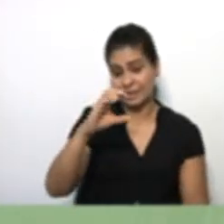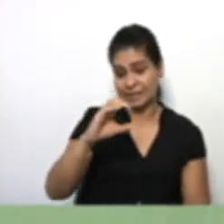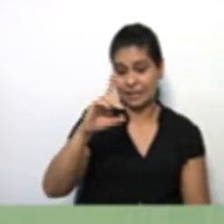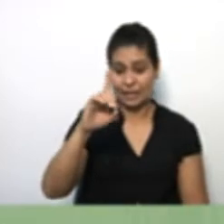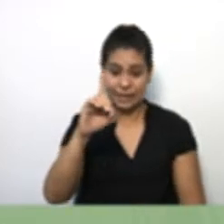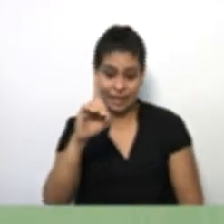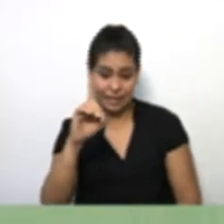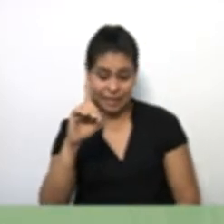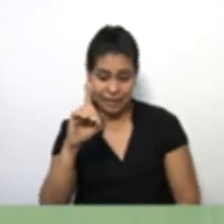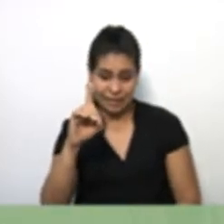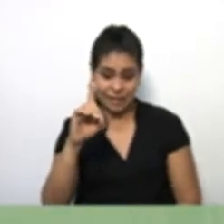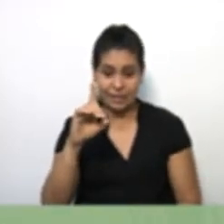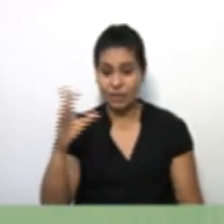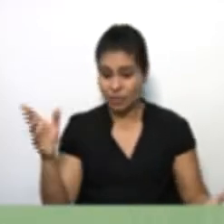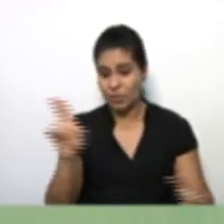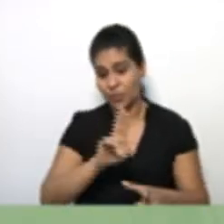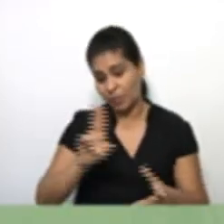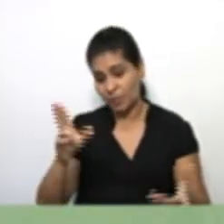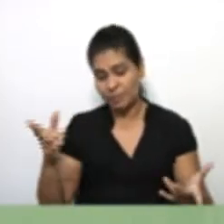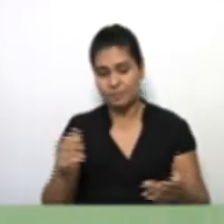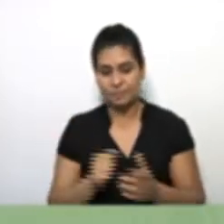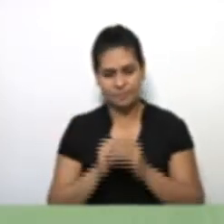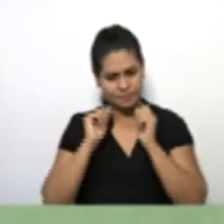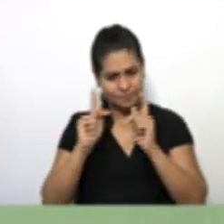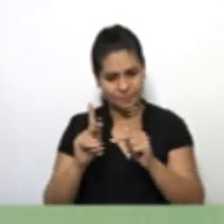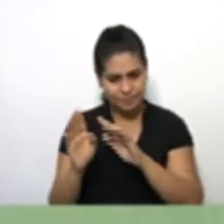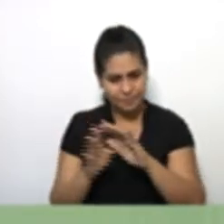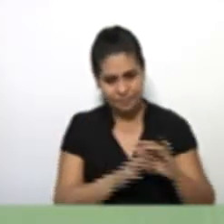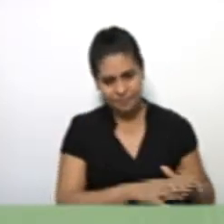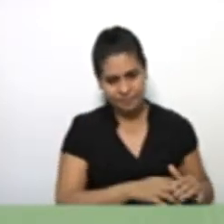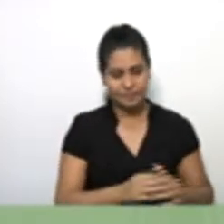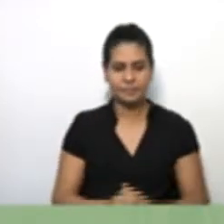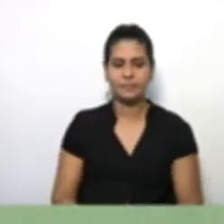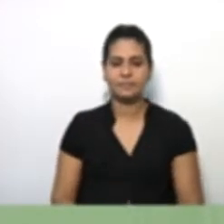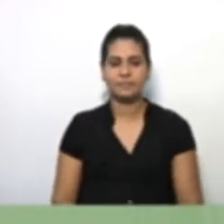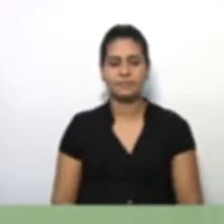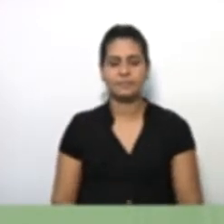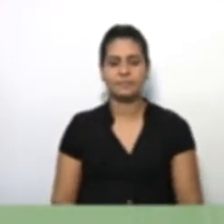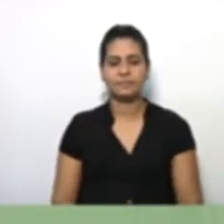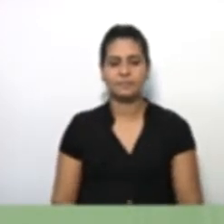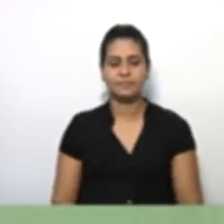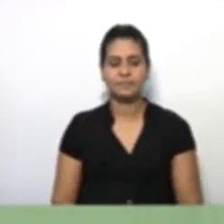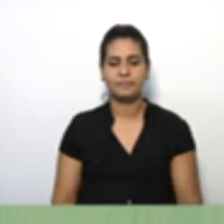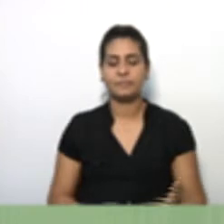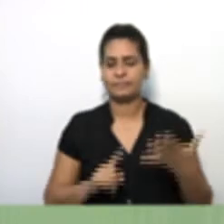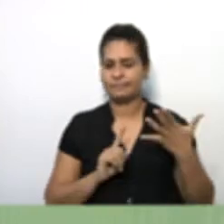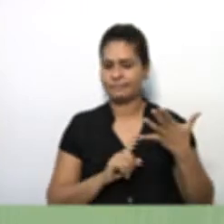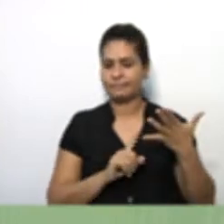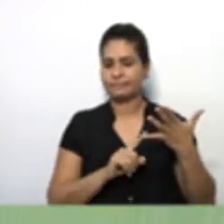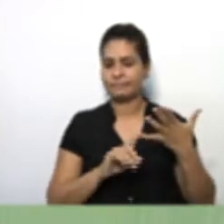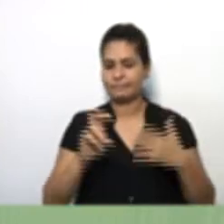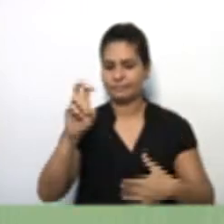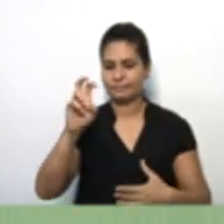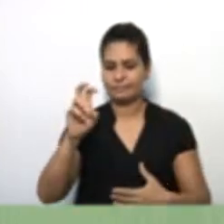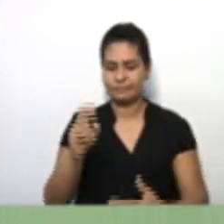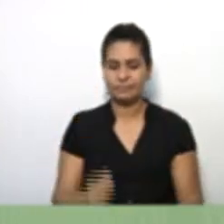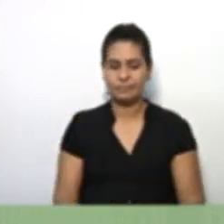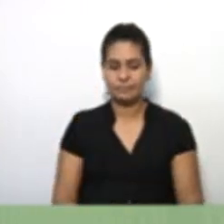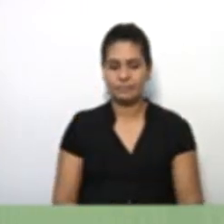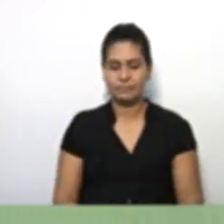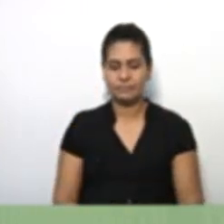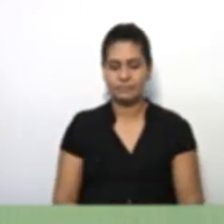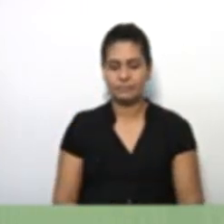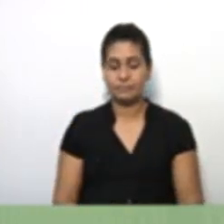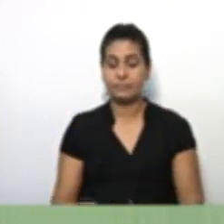que é Compact Disc, é verdade? Ok? Vamos para a questão número 5 aí, professor? Então, só enfatizar aqui que as